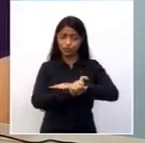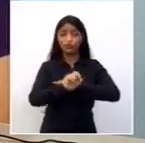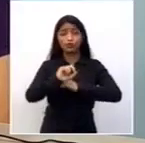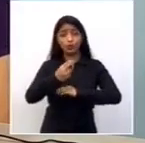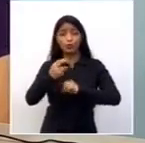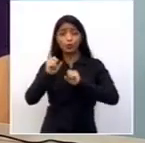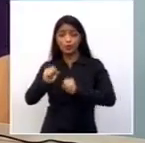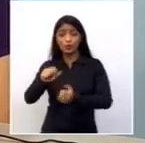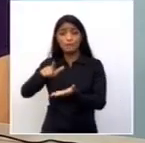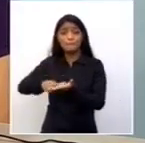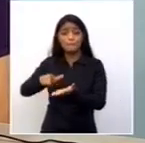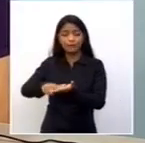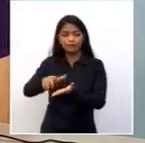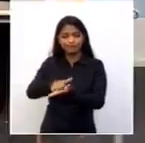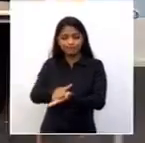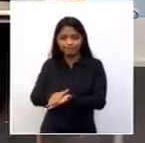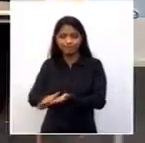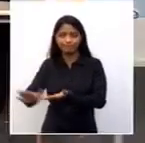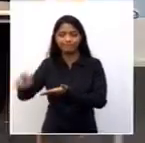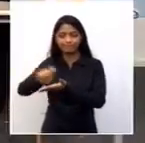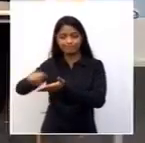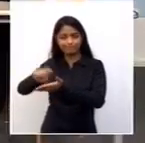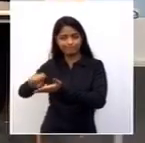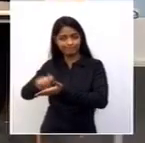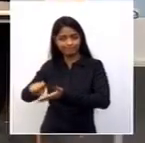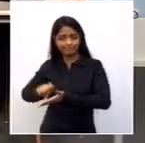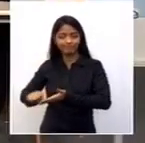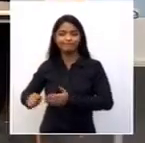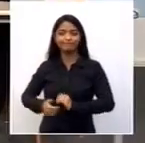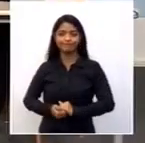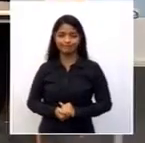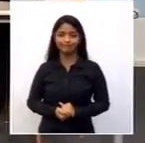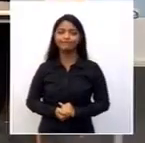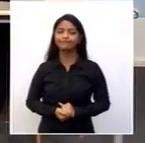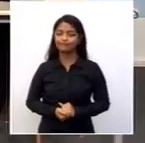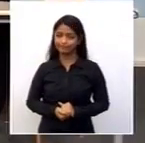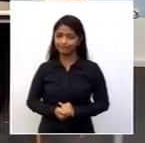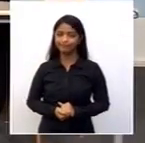em papel. Com certeza.